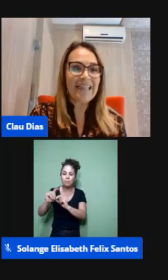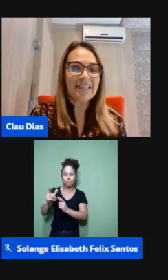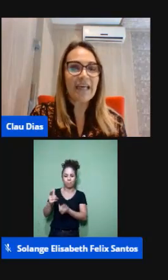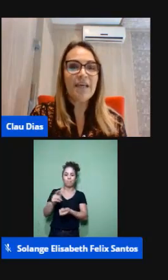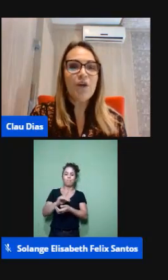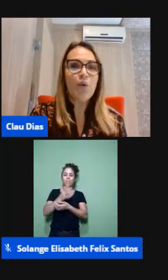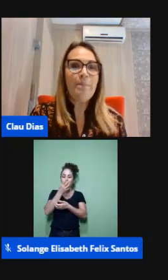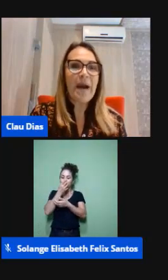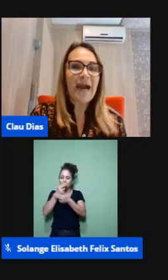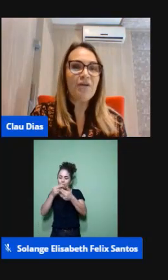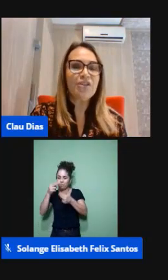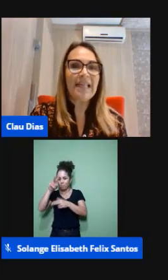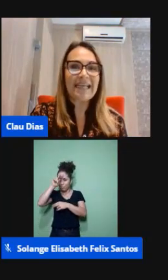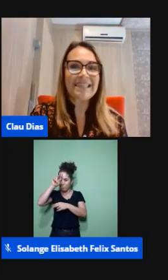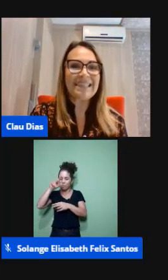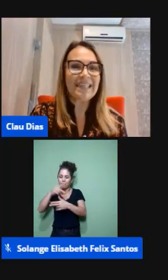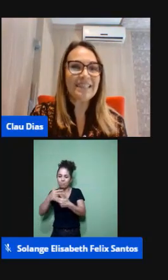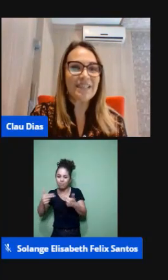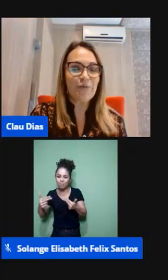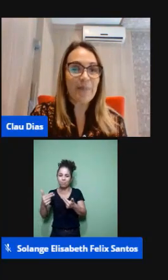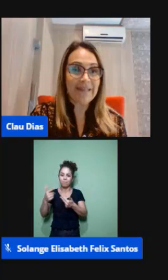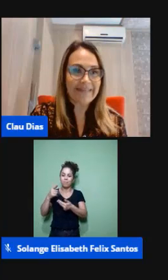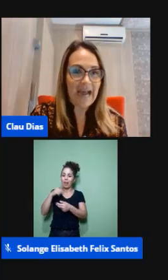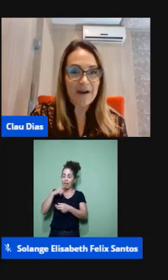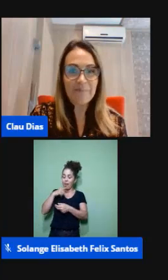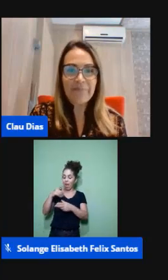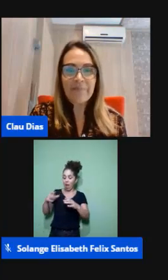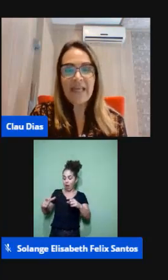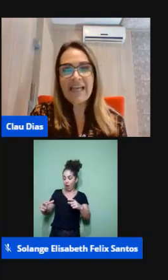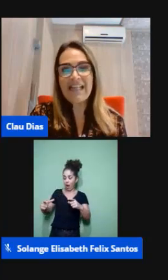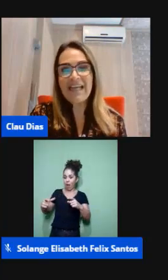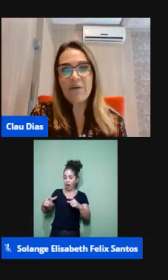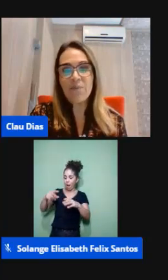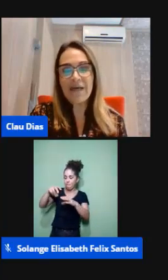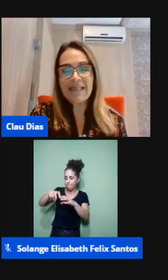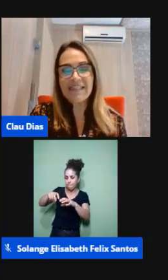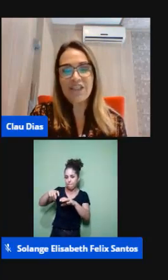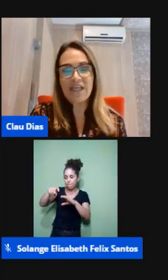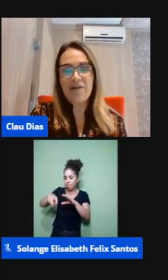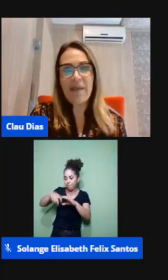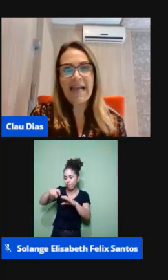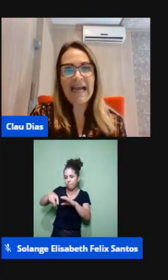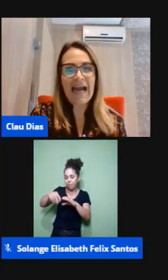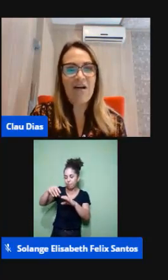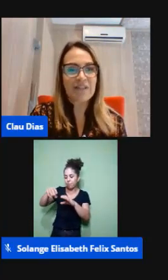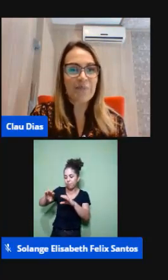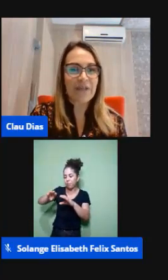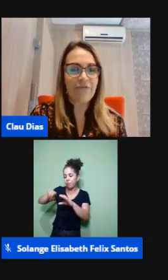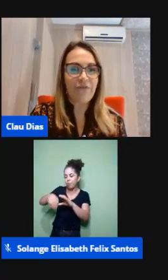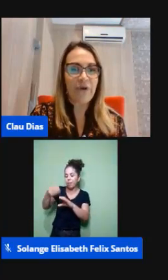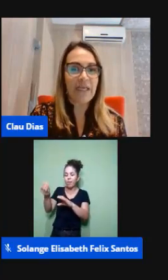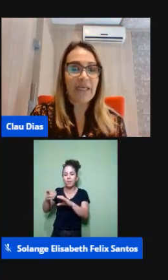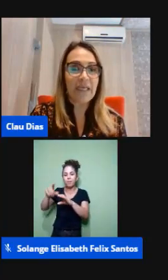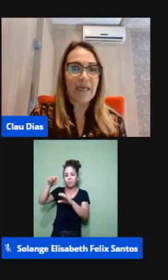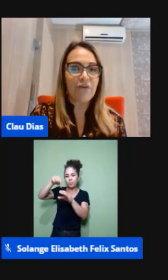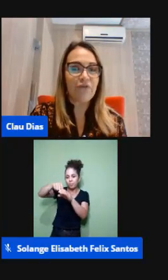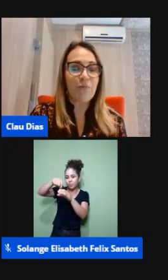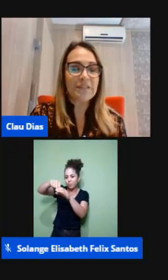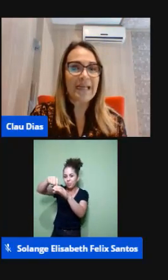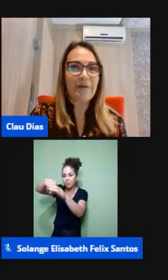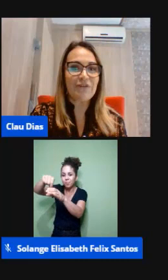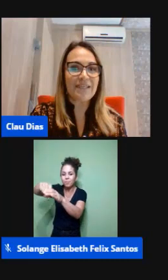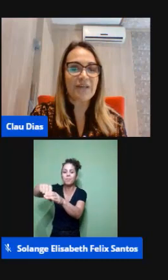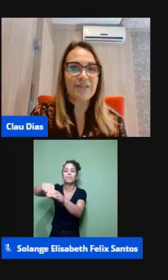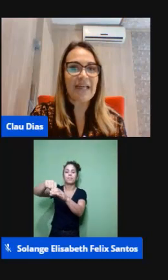para a sala, né, um balde lá que essas crianças iam plantar, né, e ali uma criança esticando a meia calça, porque eu